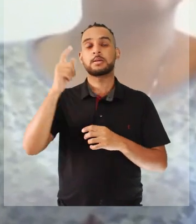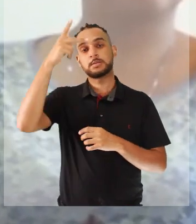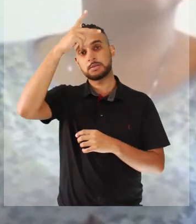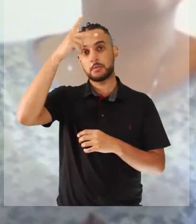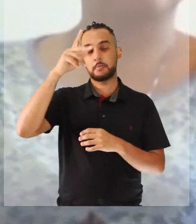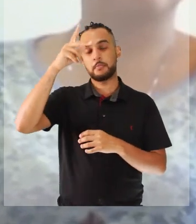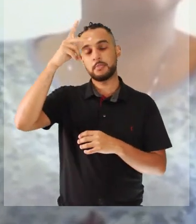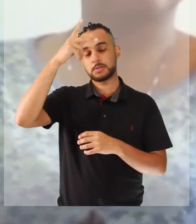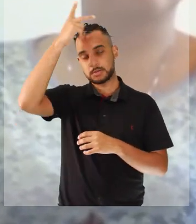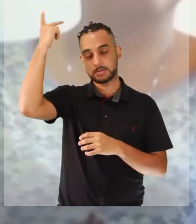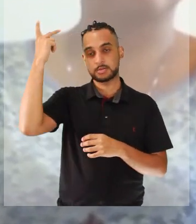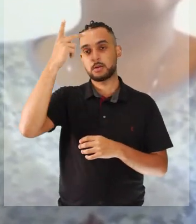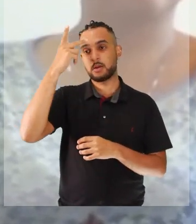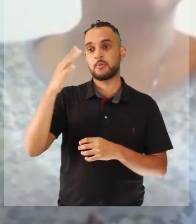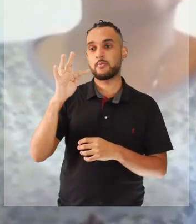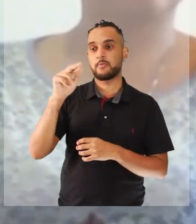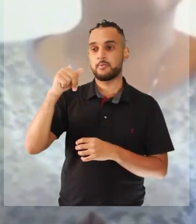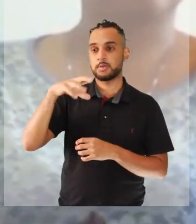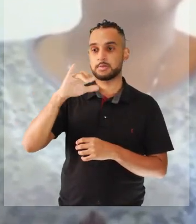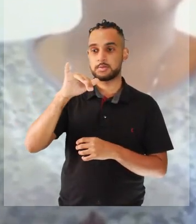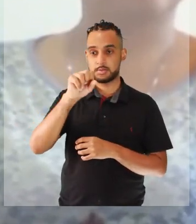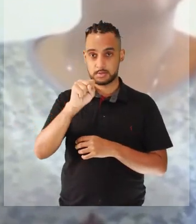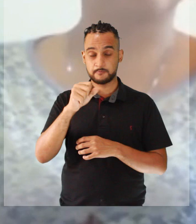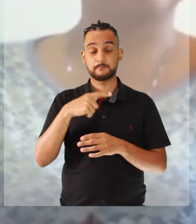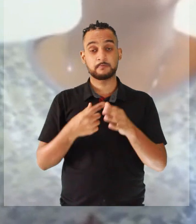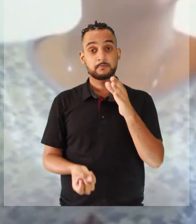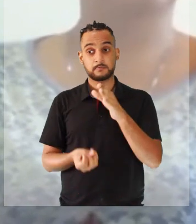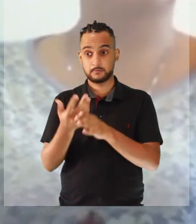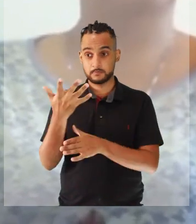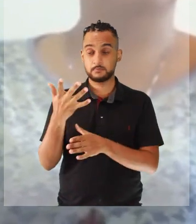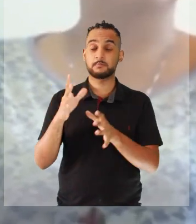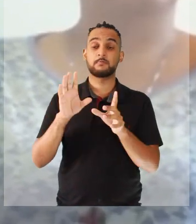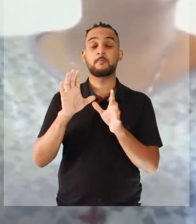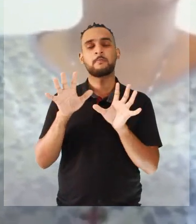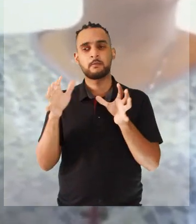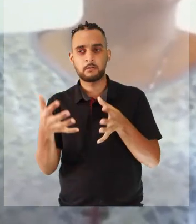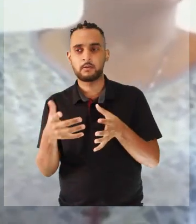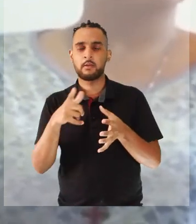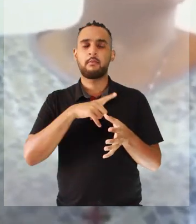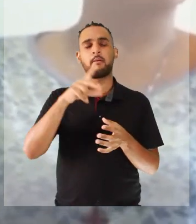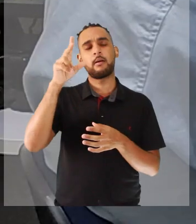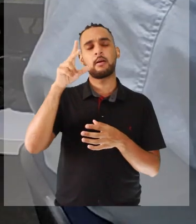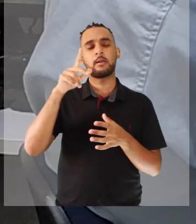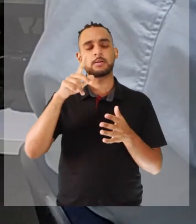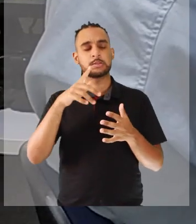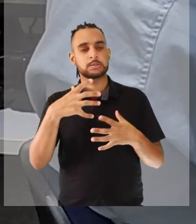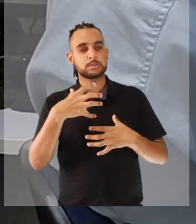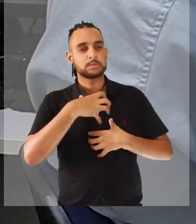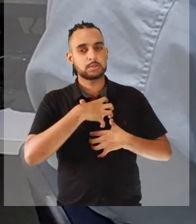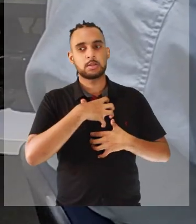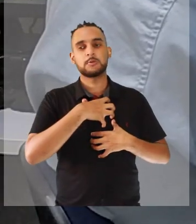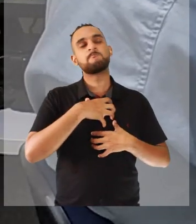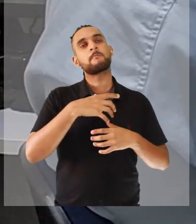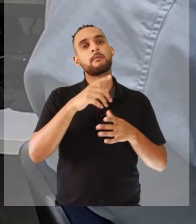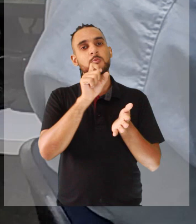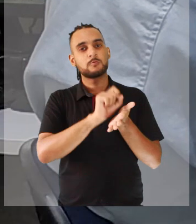1845, pela Beata Francisca Xavier. Né, e ela, ao fundar a nossa congregação, ela se inspirou nos